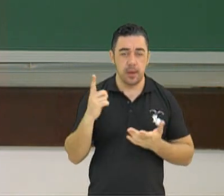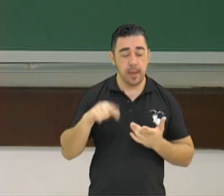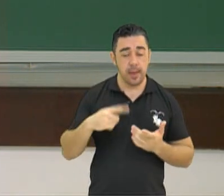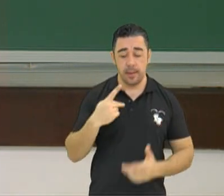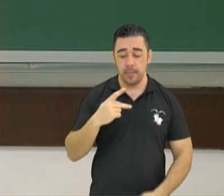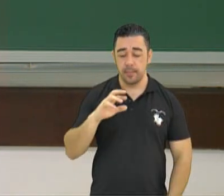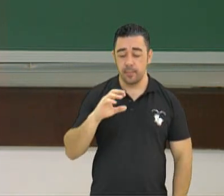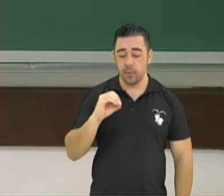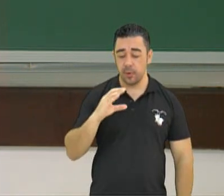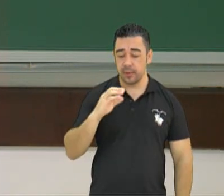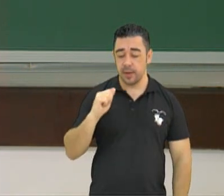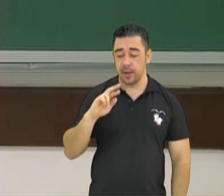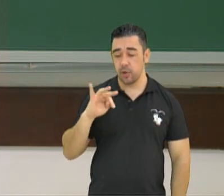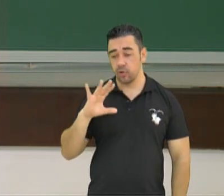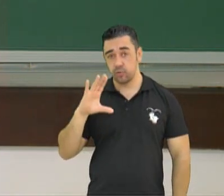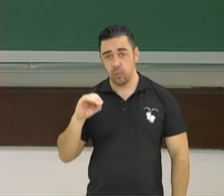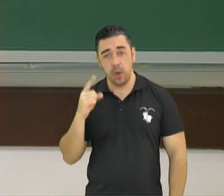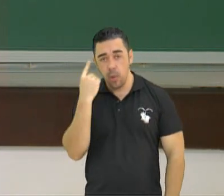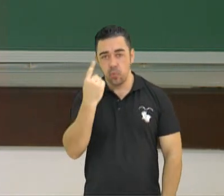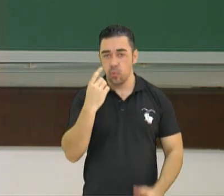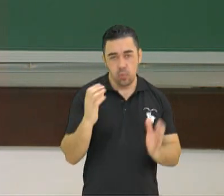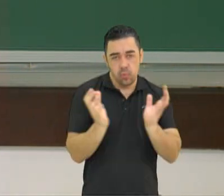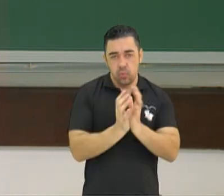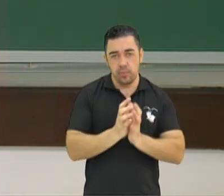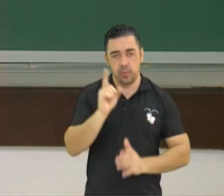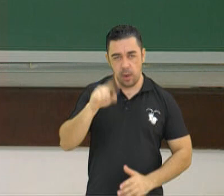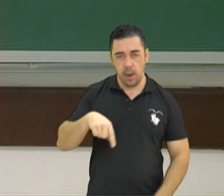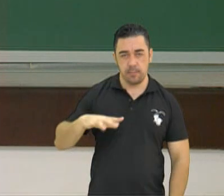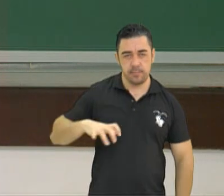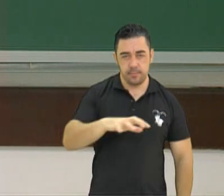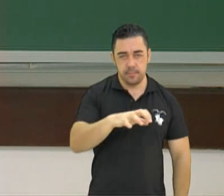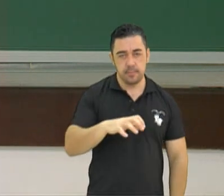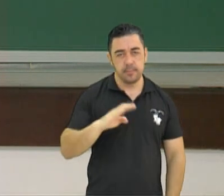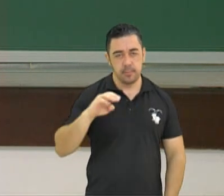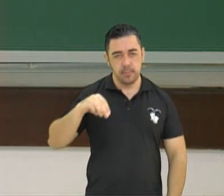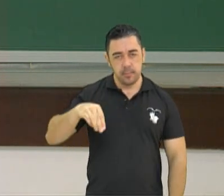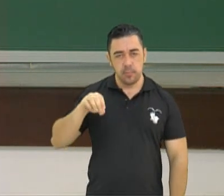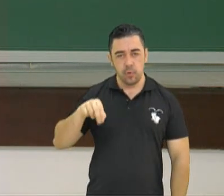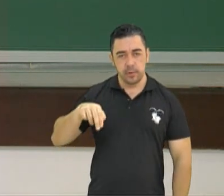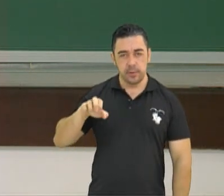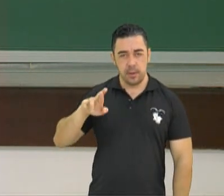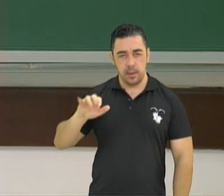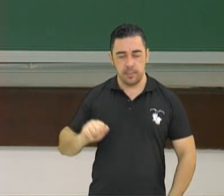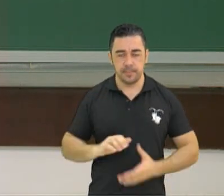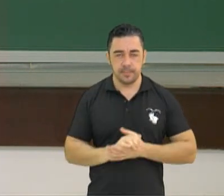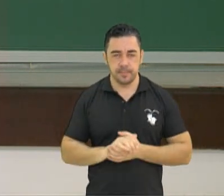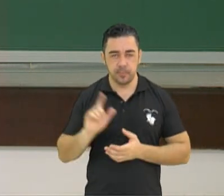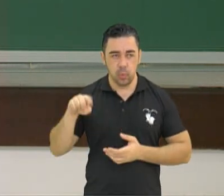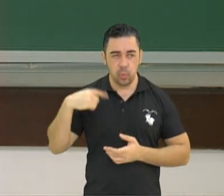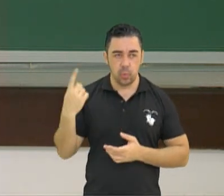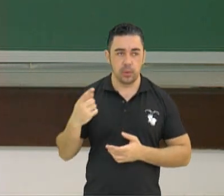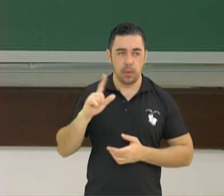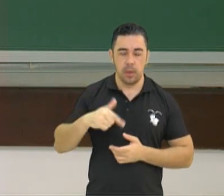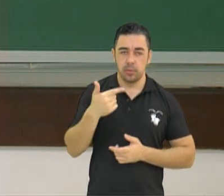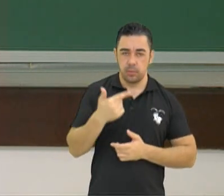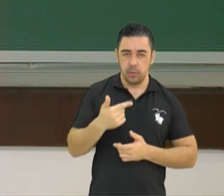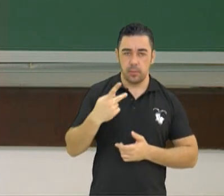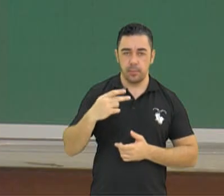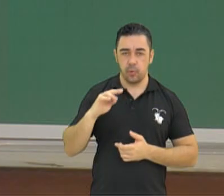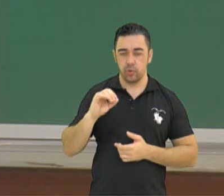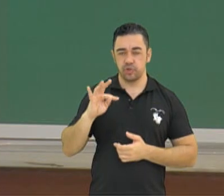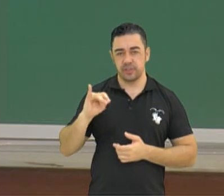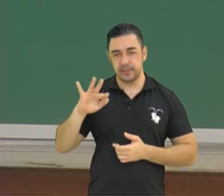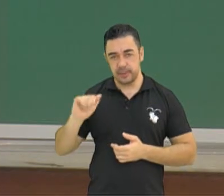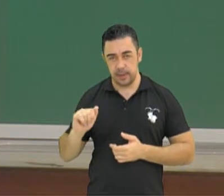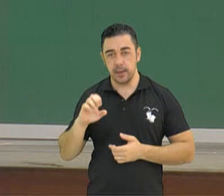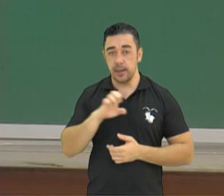falar que procariótico só tem um grupo, que é quem? O Monera. Então tá aqui para vocês. Próximo aqui, ó, que é o protista. São